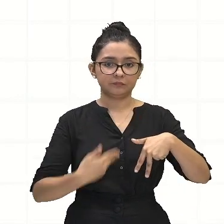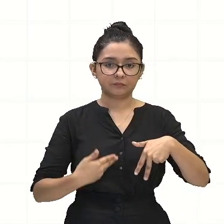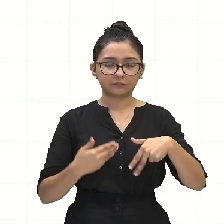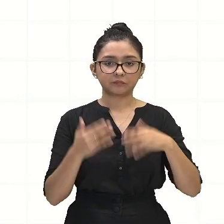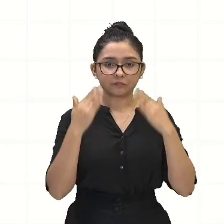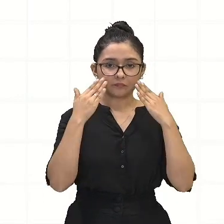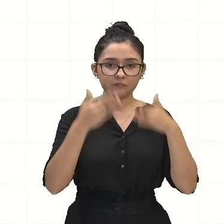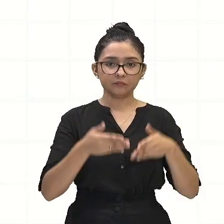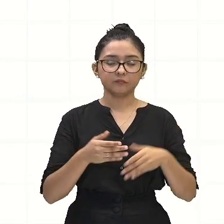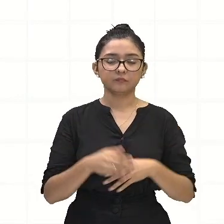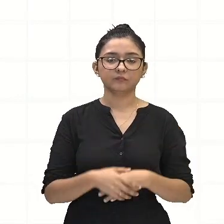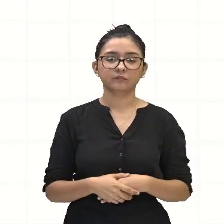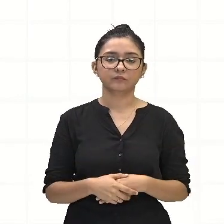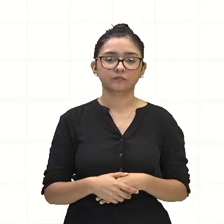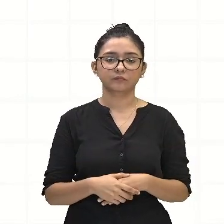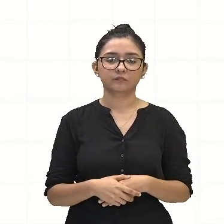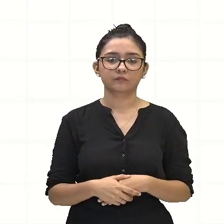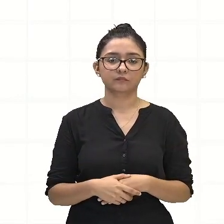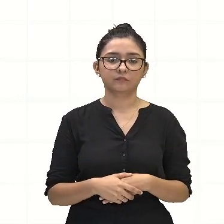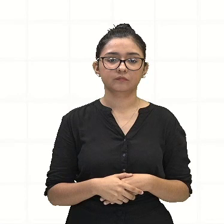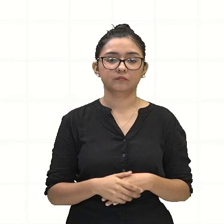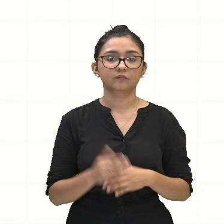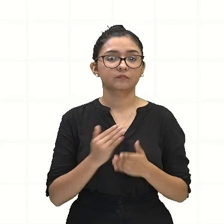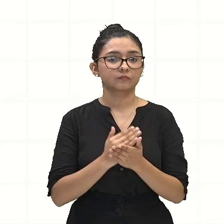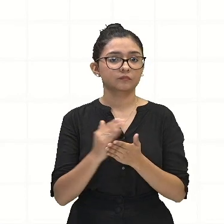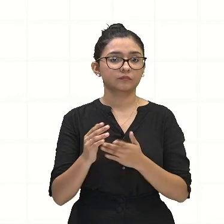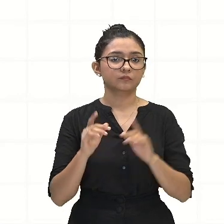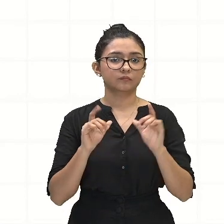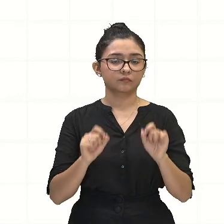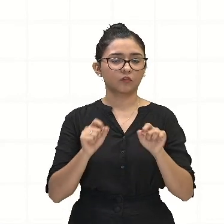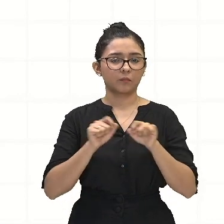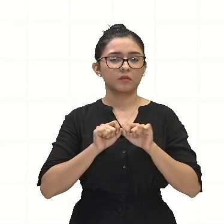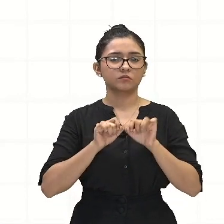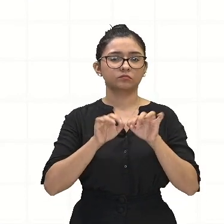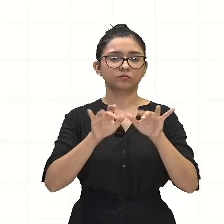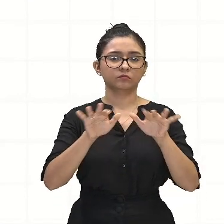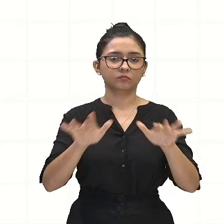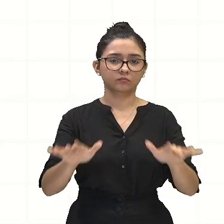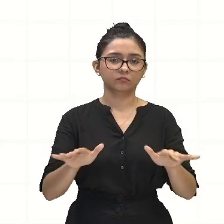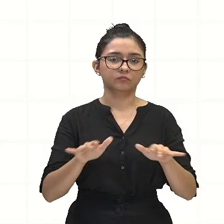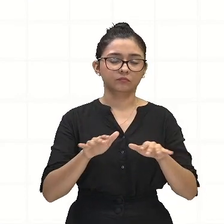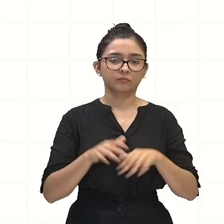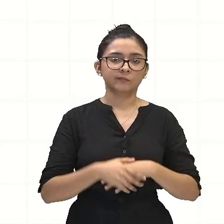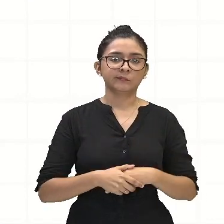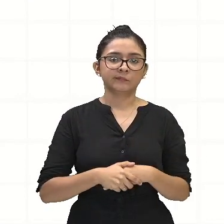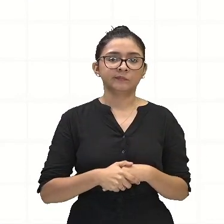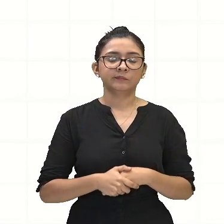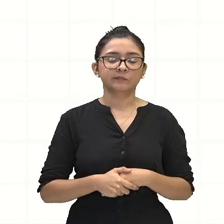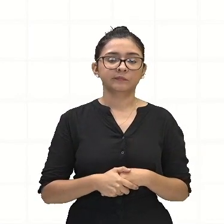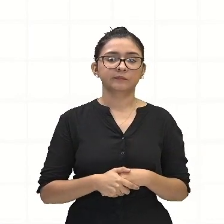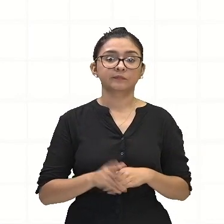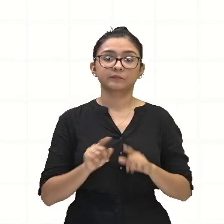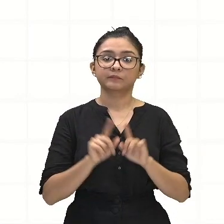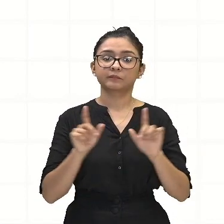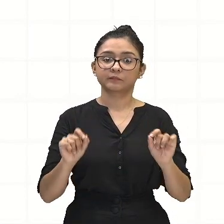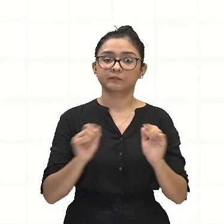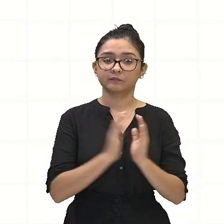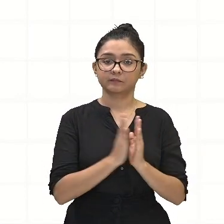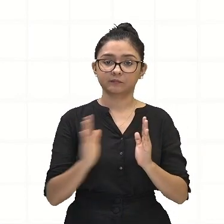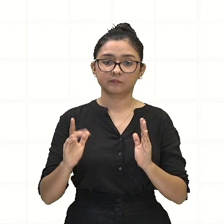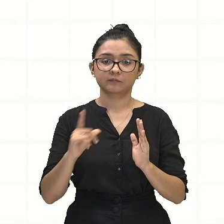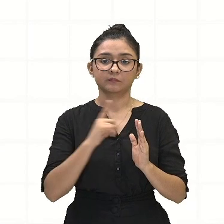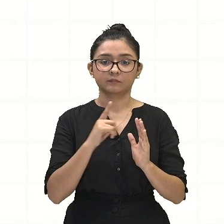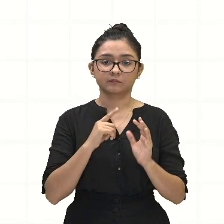centralizam, e já começam a expandir o seu domínio. E embora o processo